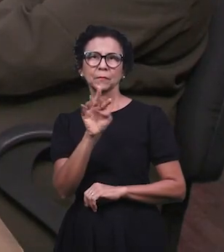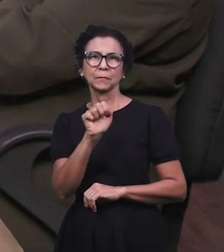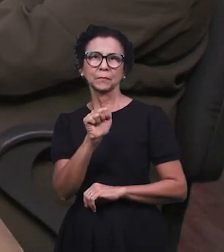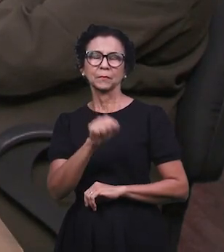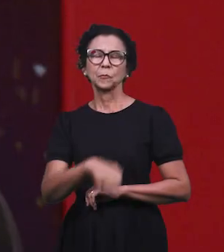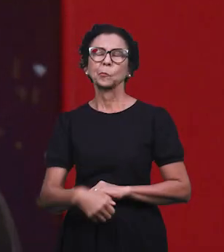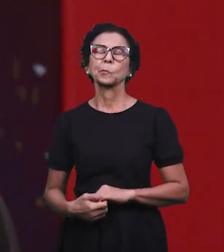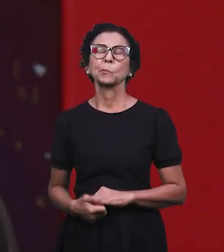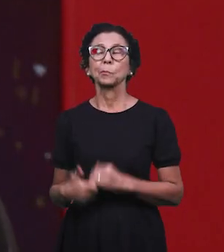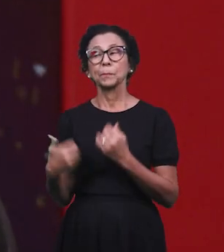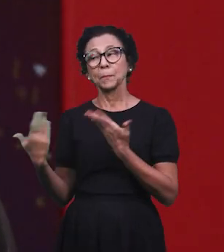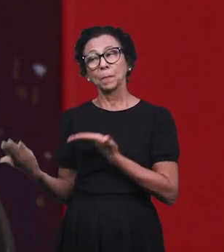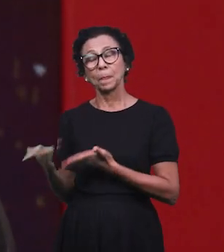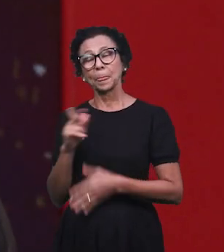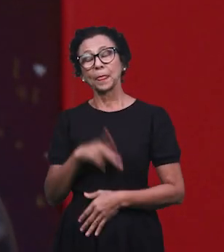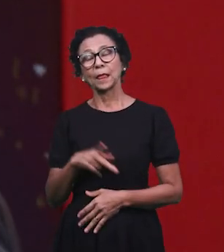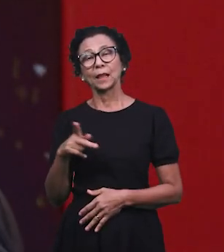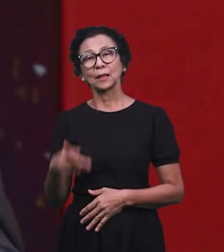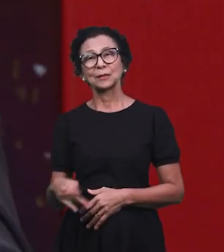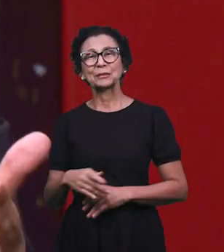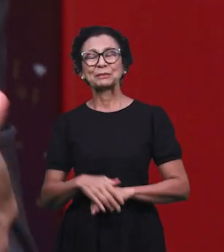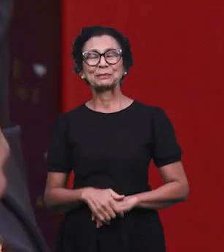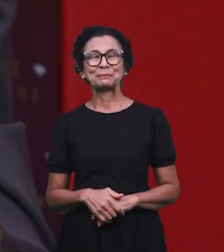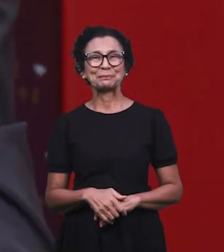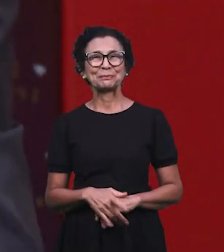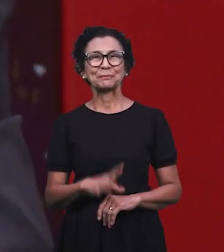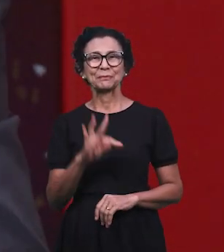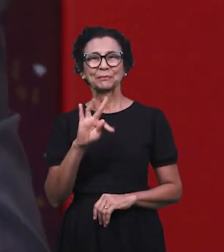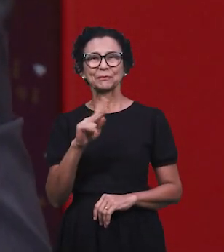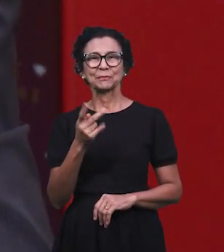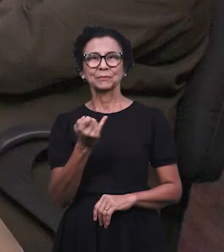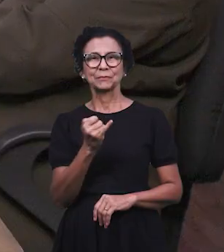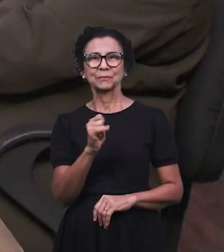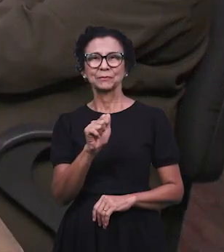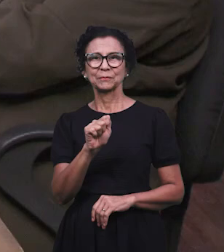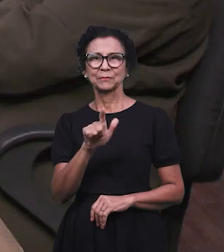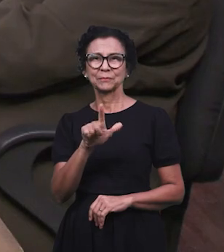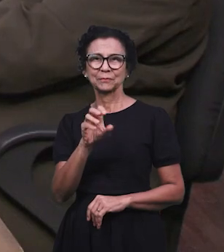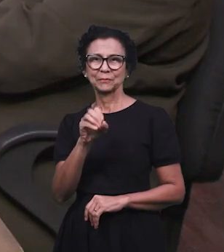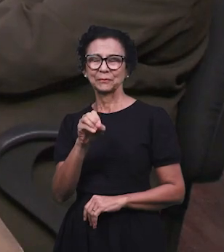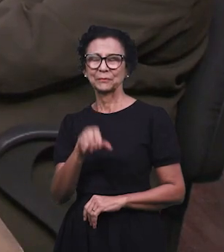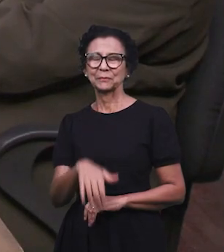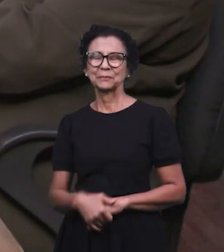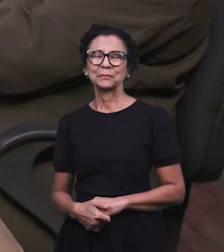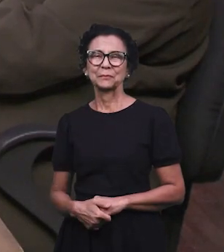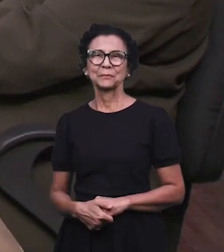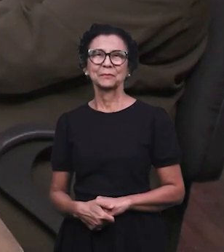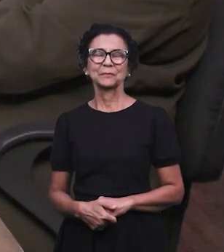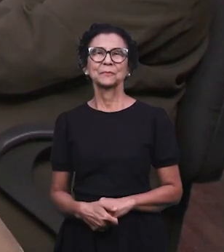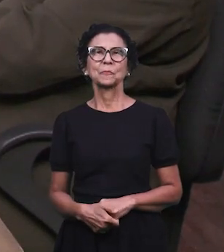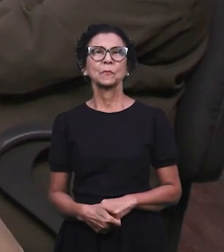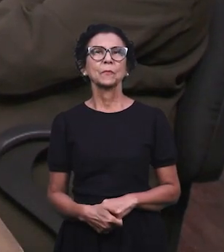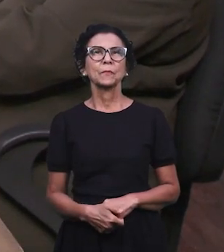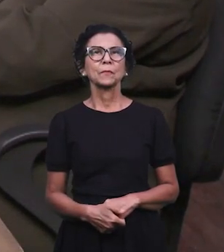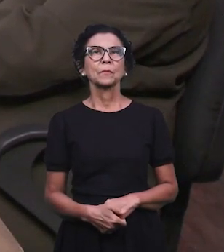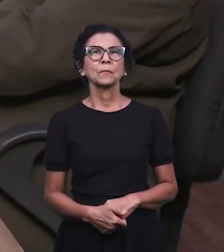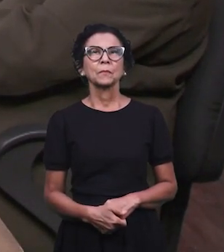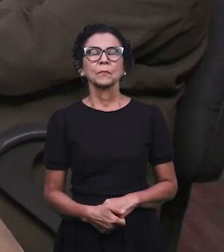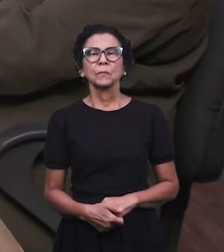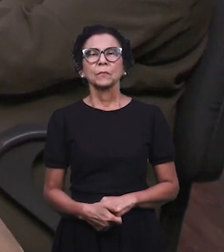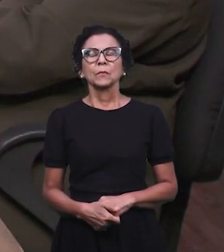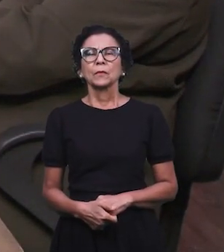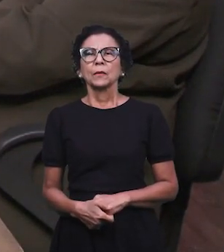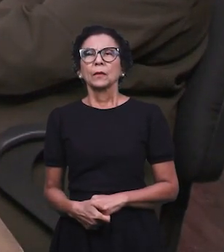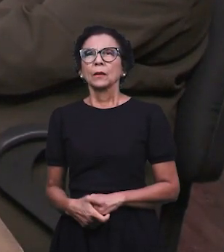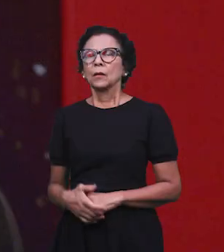instituição. E, enfim, chegamos ao professor Tiago Costa, a paz do Senhor. Paz do Senhor, irmãos. Muito bem.